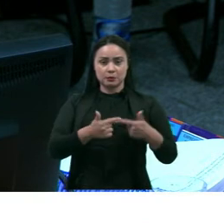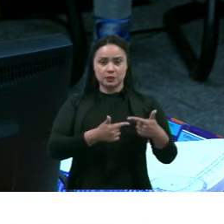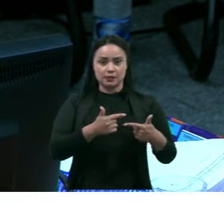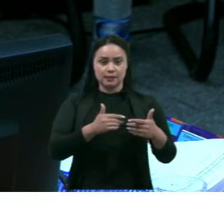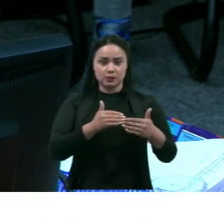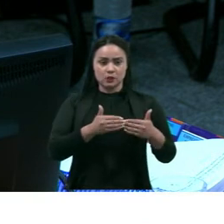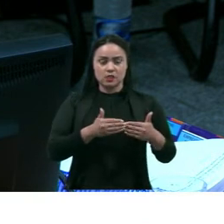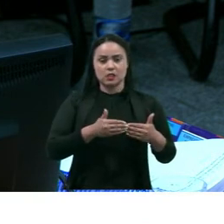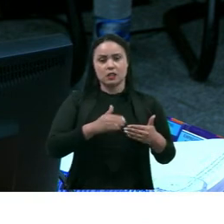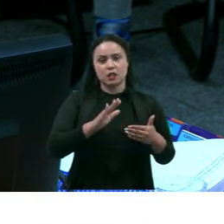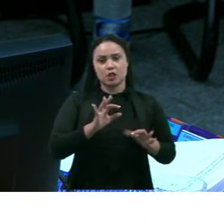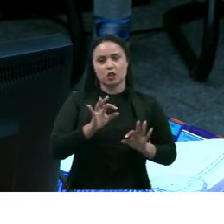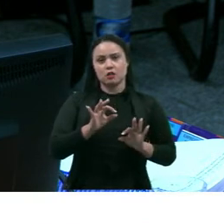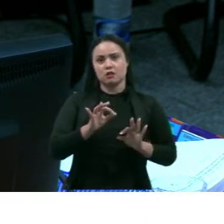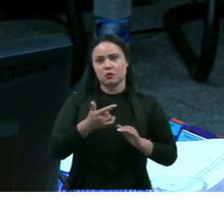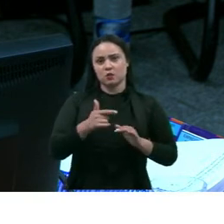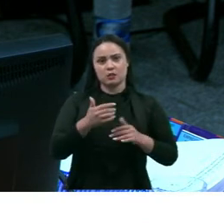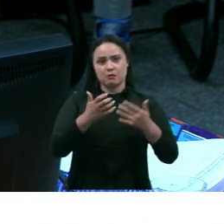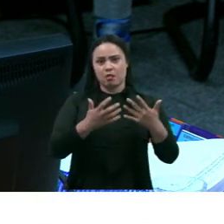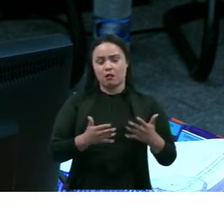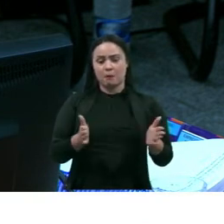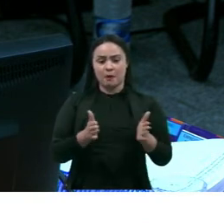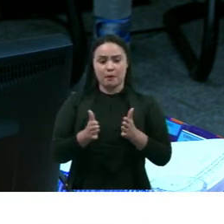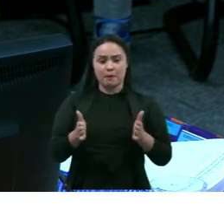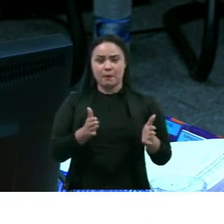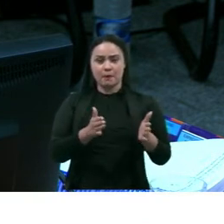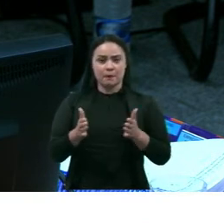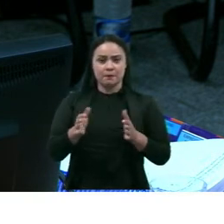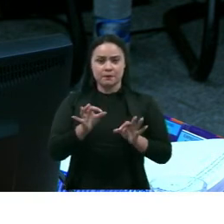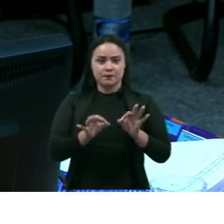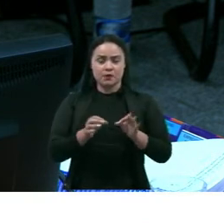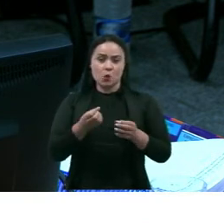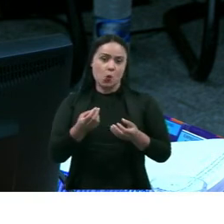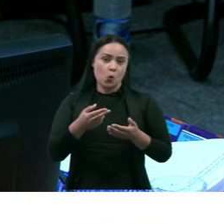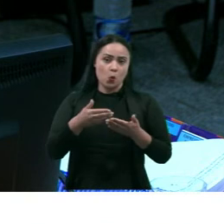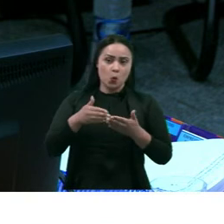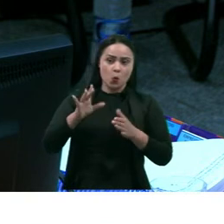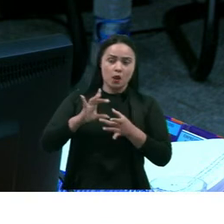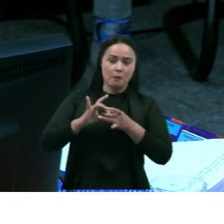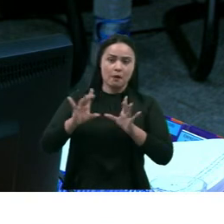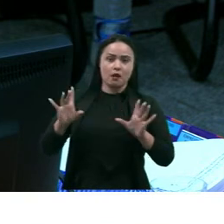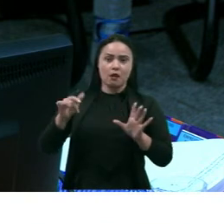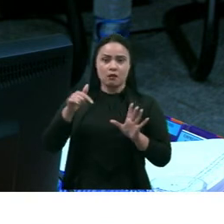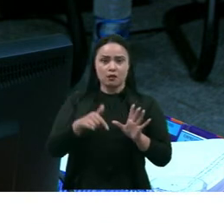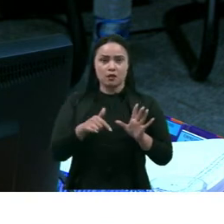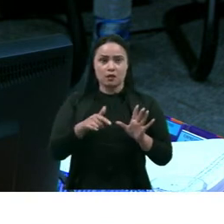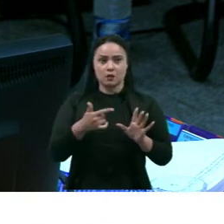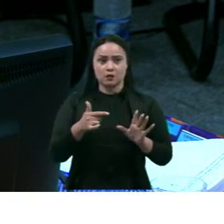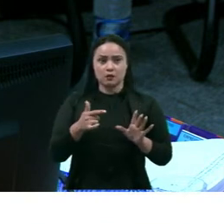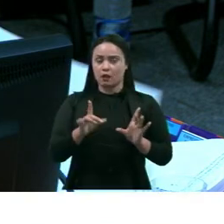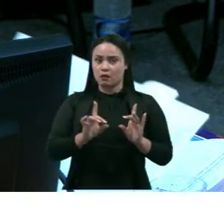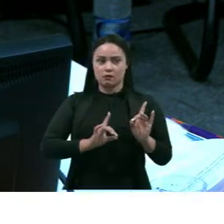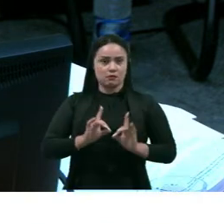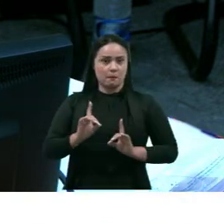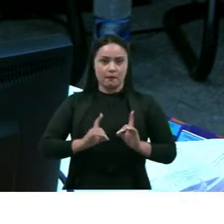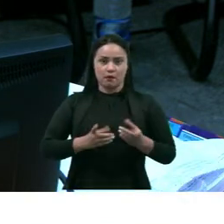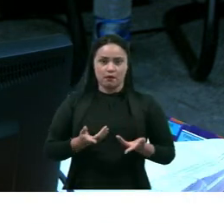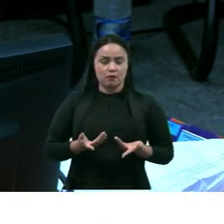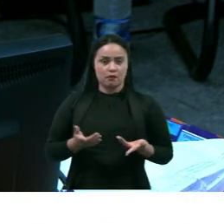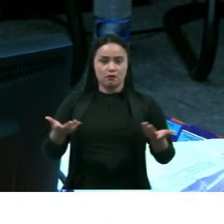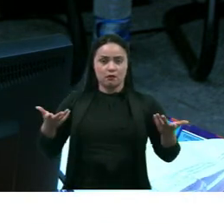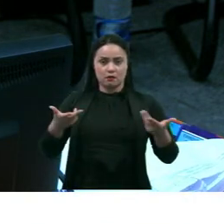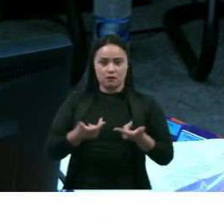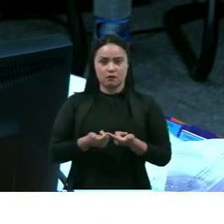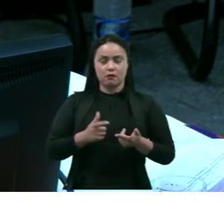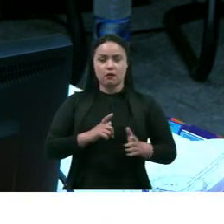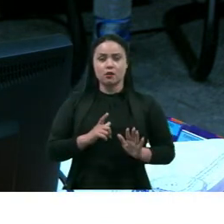exceder injustificadamente os prazos para sentenciar ou despachar, aqui não se está em discussão a